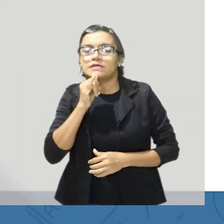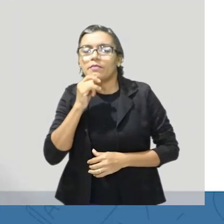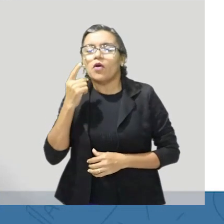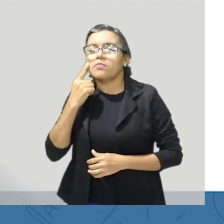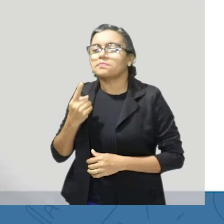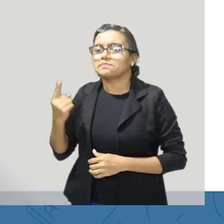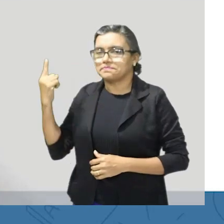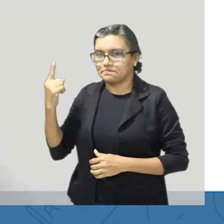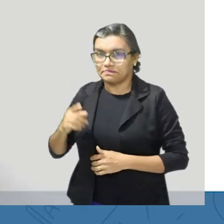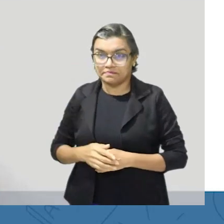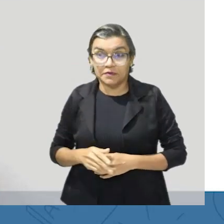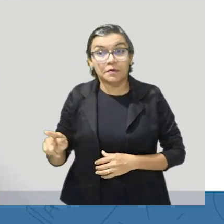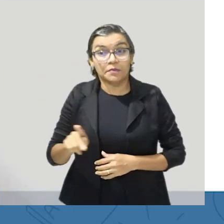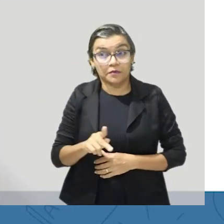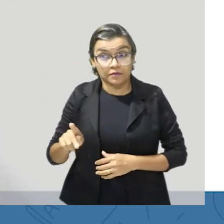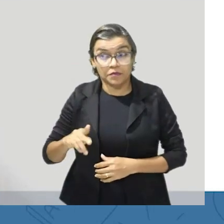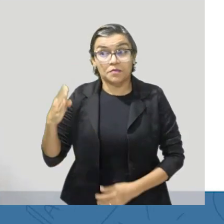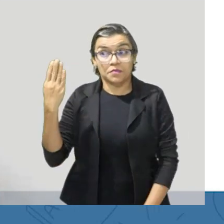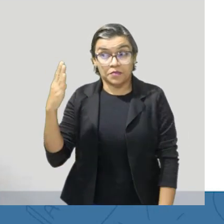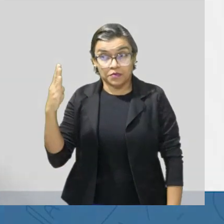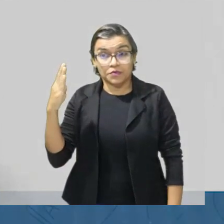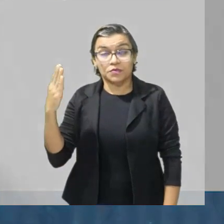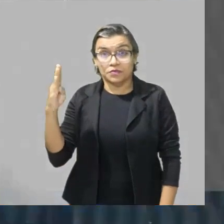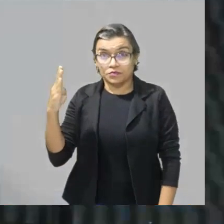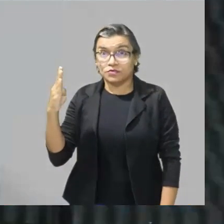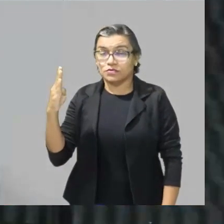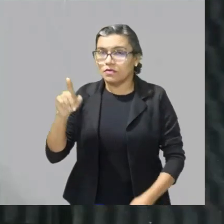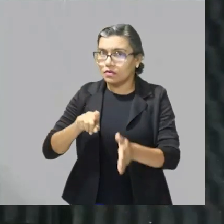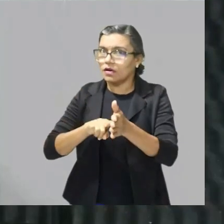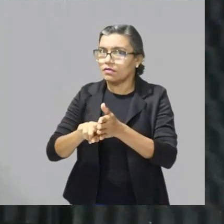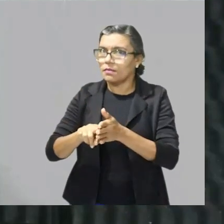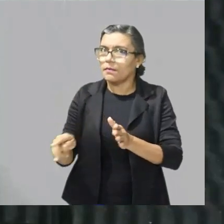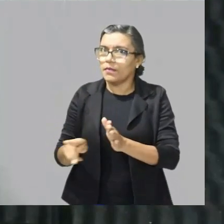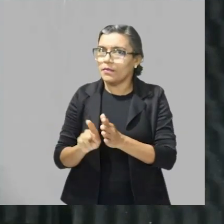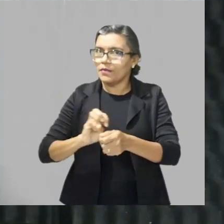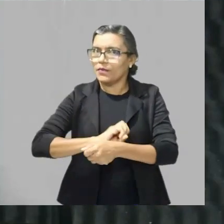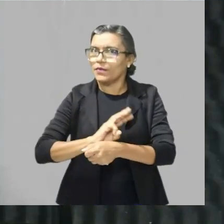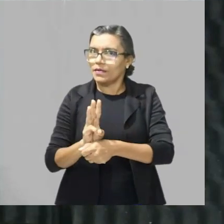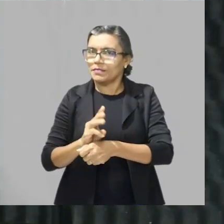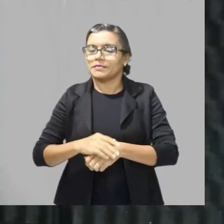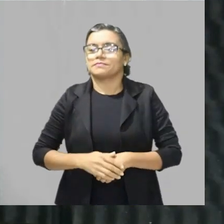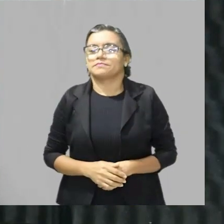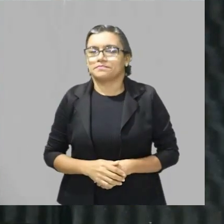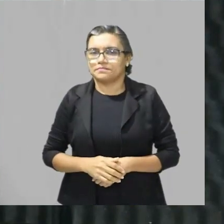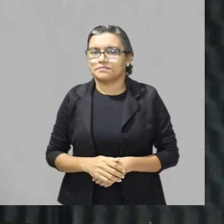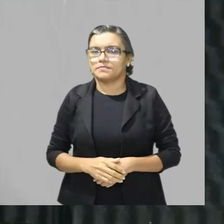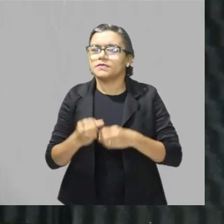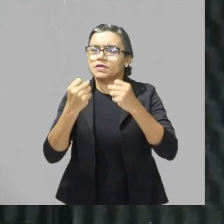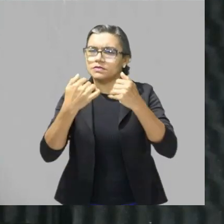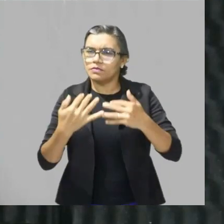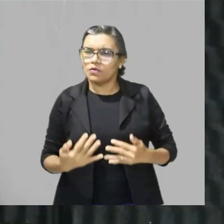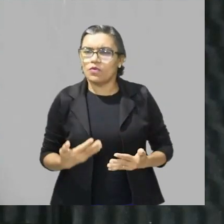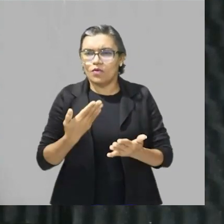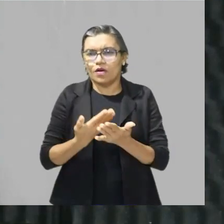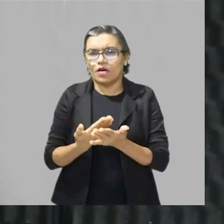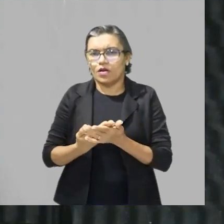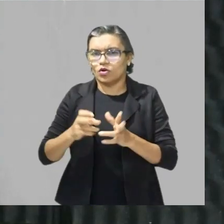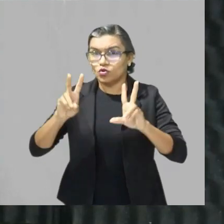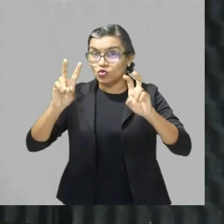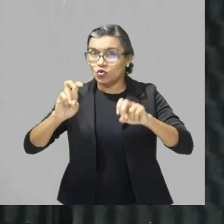ou professor de biologia questão tipicamente o Ema né ao terminar de explicar a aula sobre